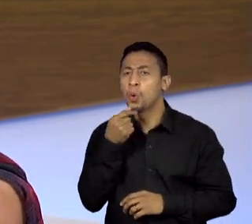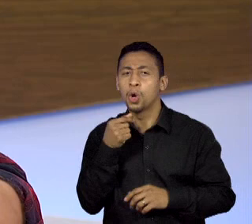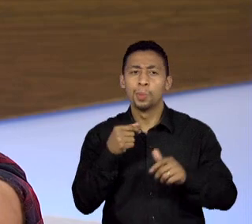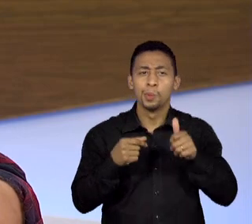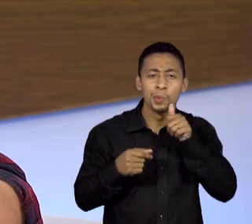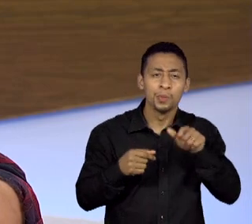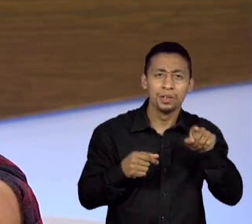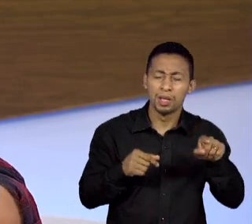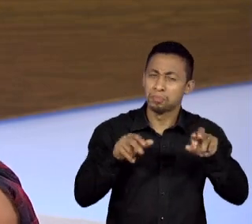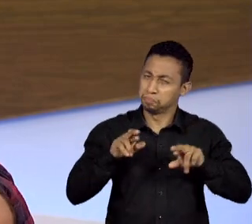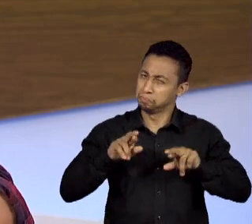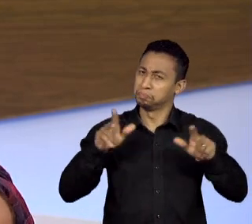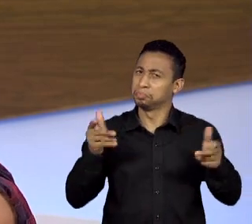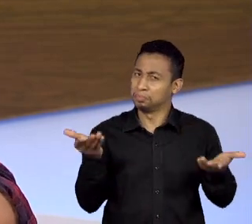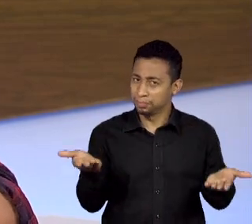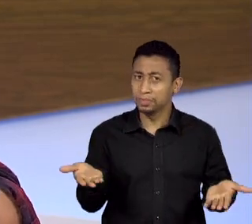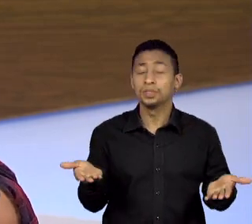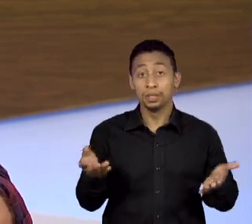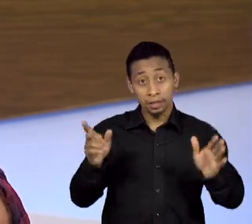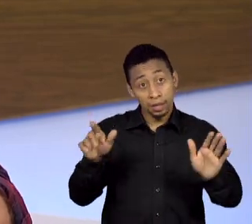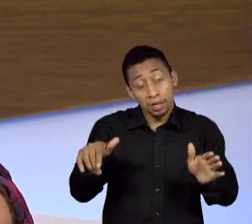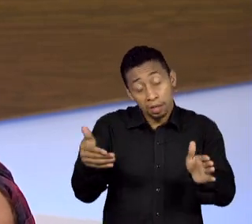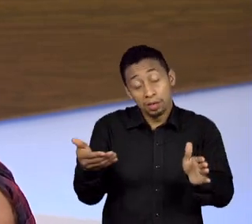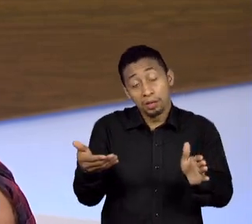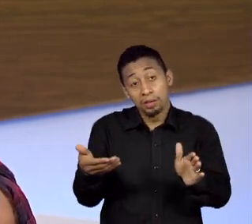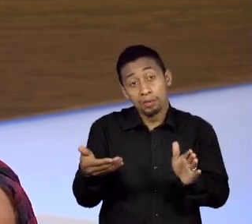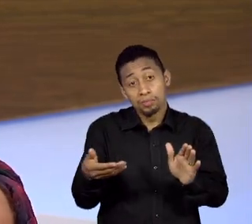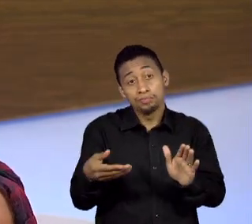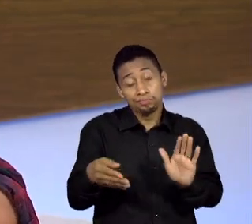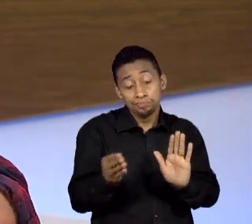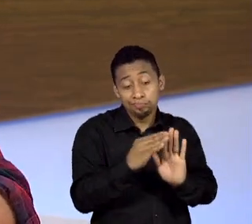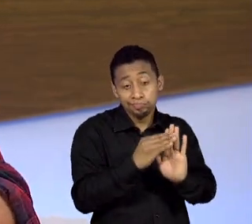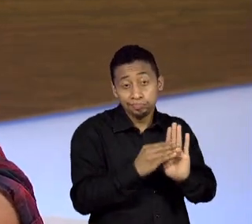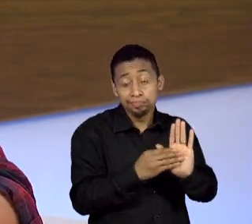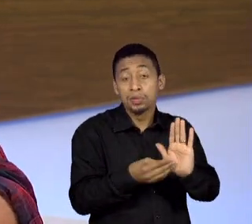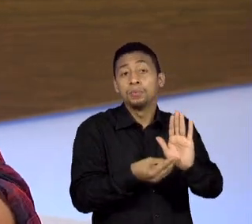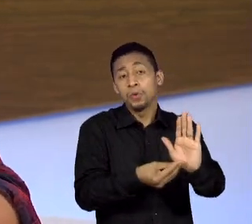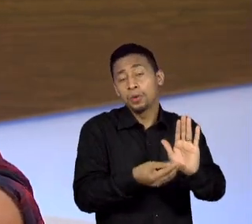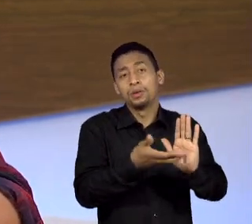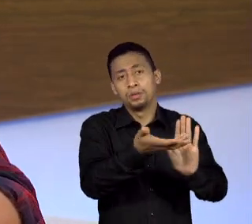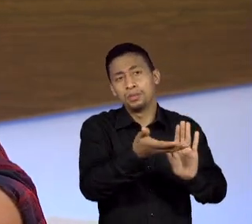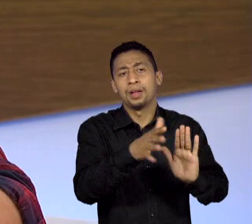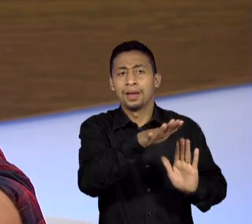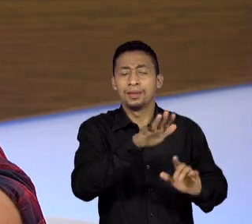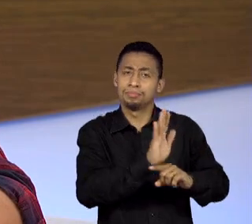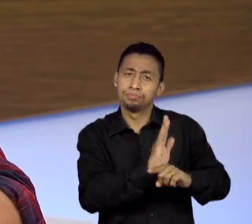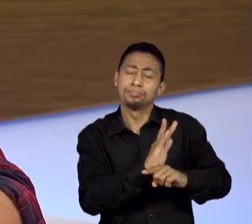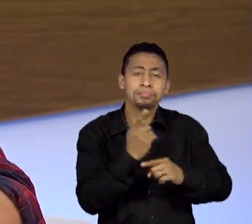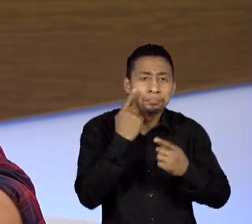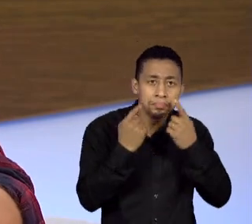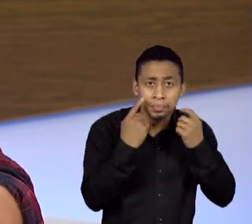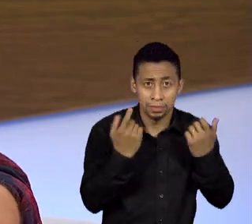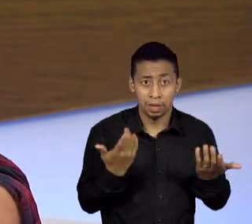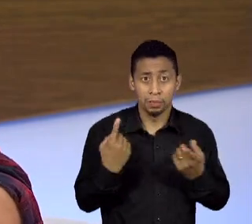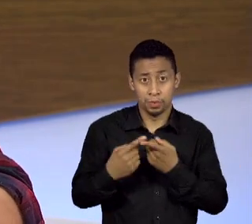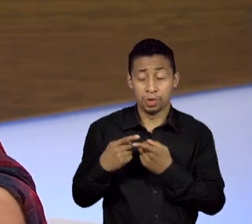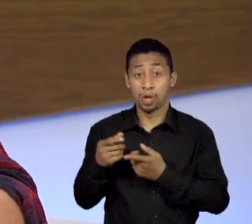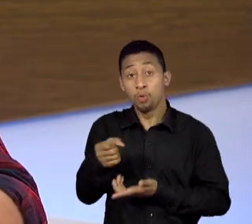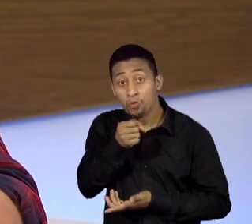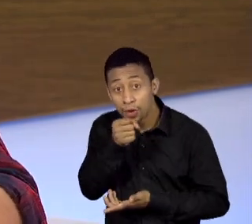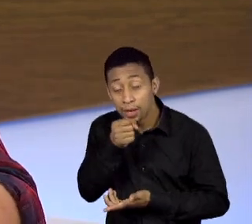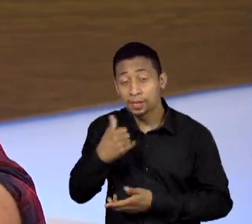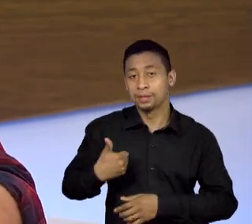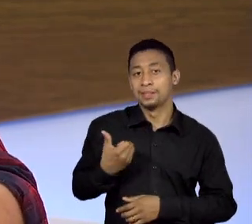muito mais como um recurso dramatúrgico, porque o Marcos é aquele jornalista de 60 anos que já cobriu muito